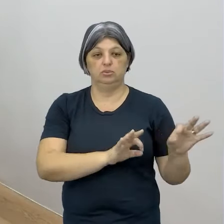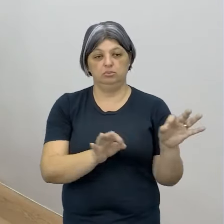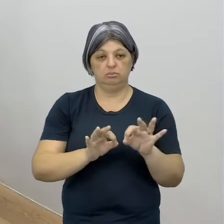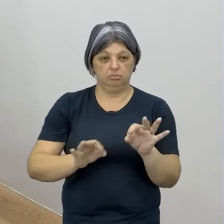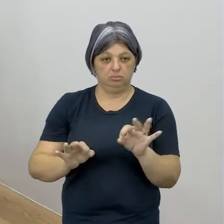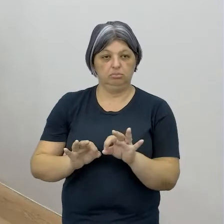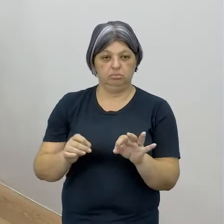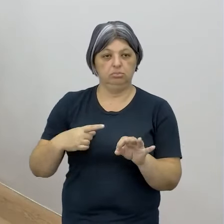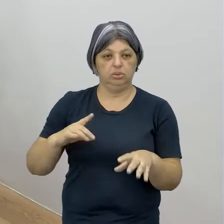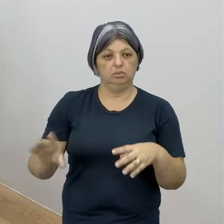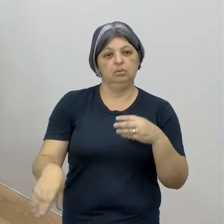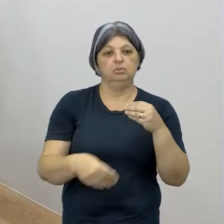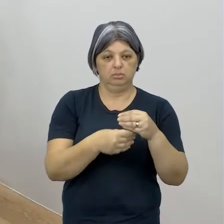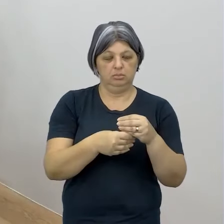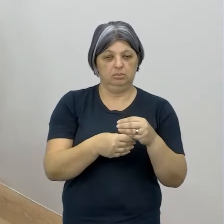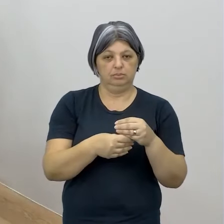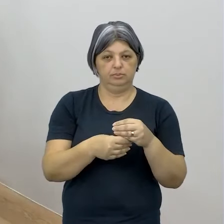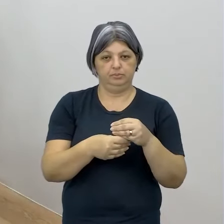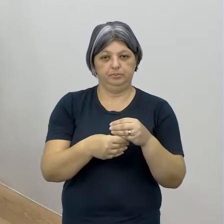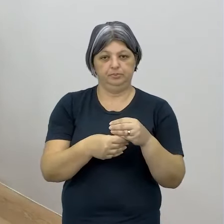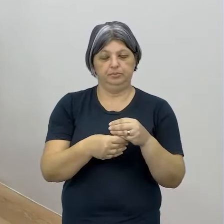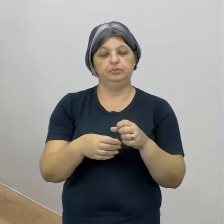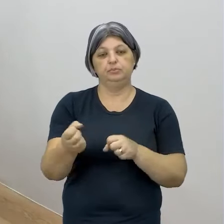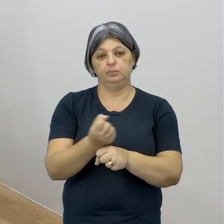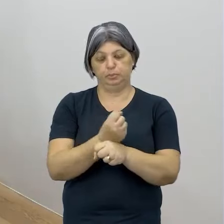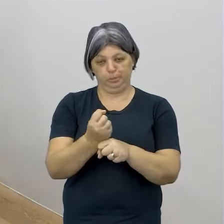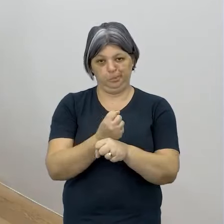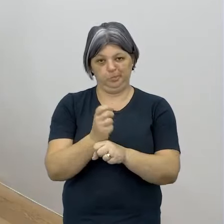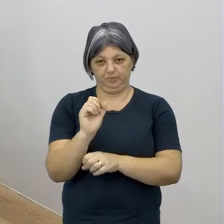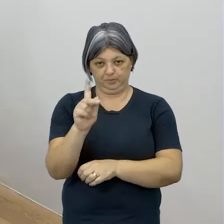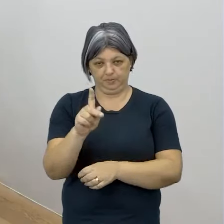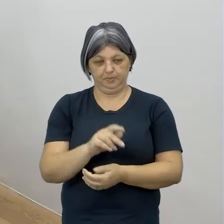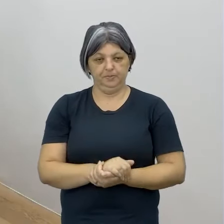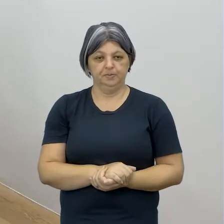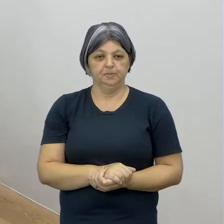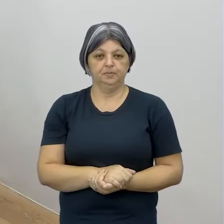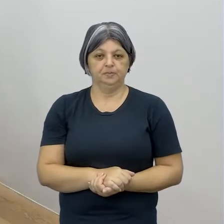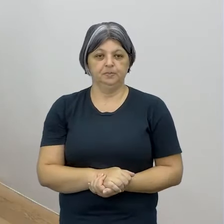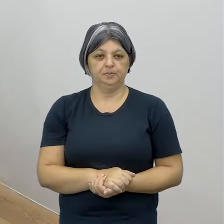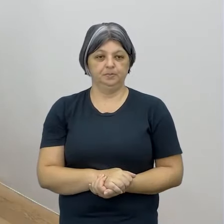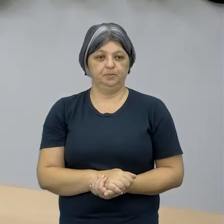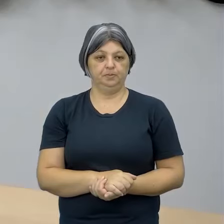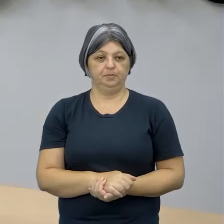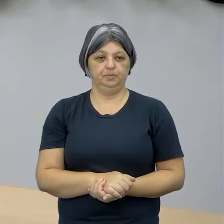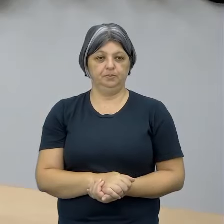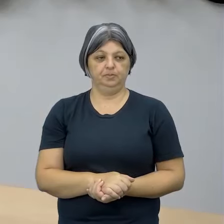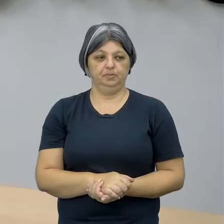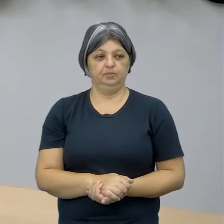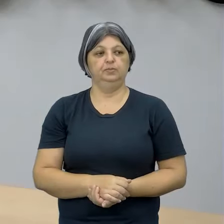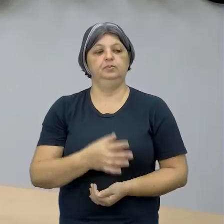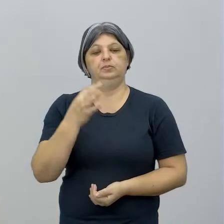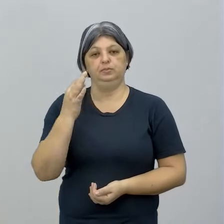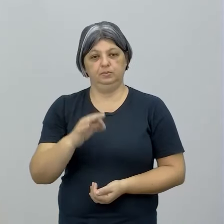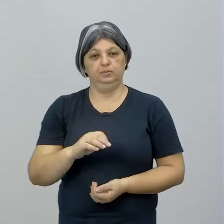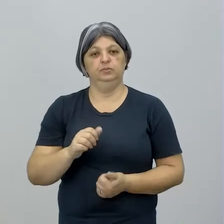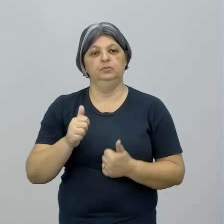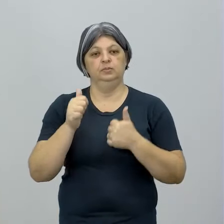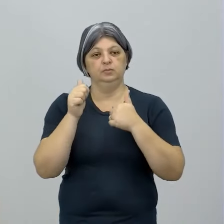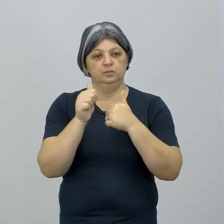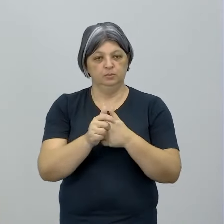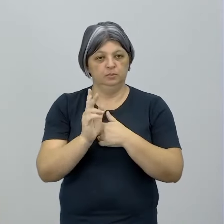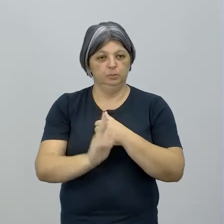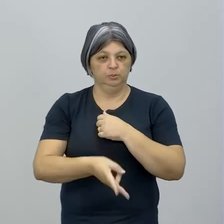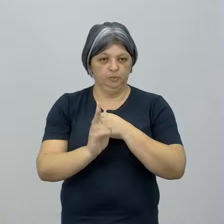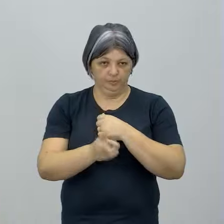está sendo implementado esse ano, ok? E exatamente. Seguindo, né,